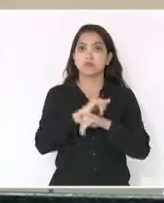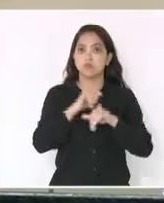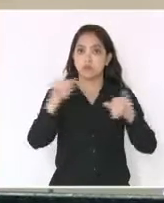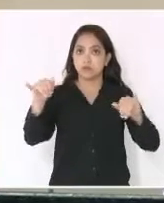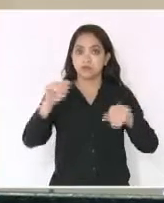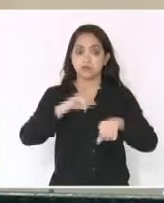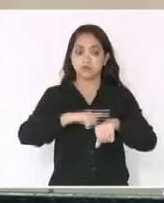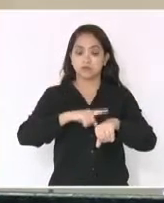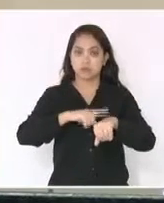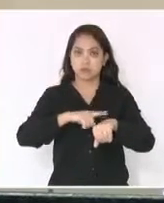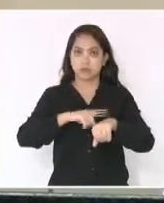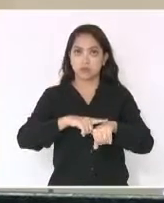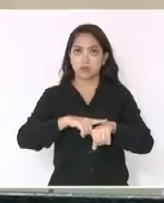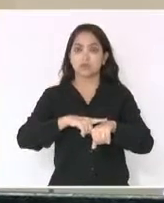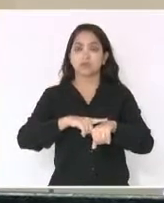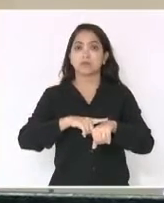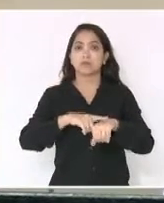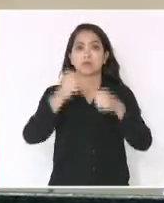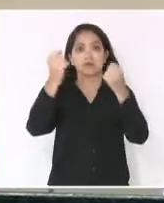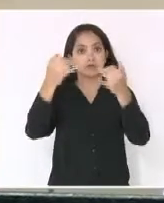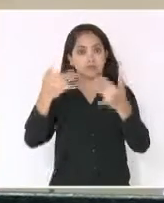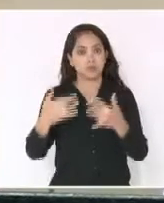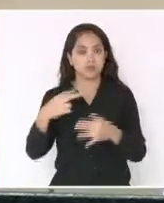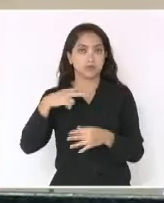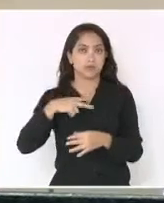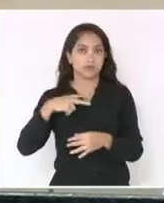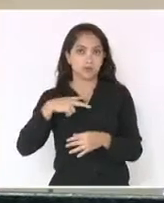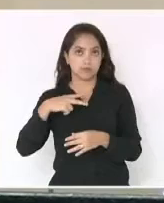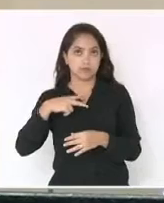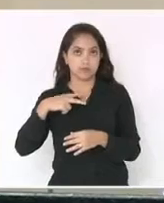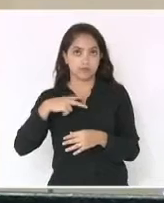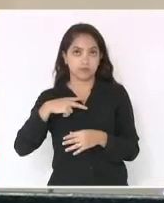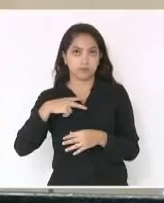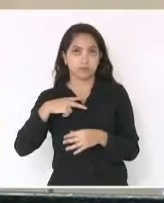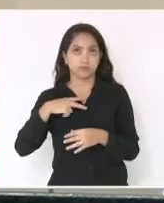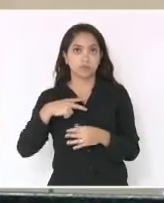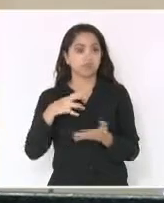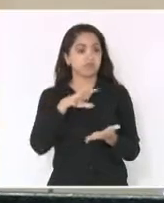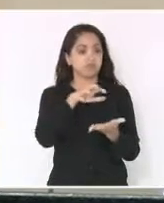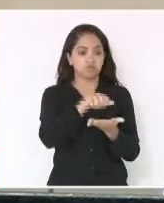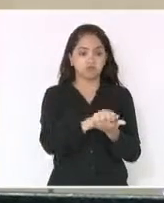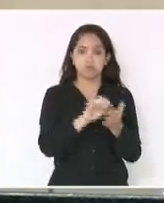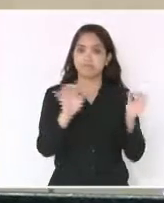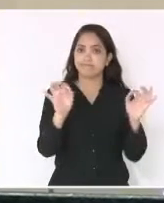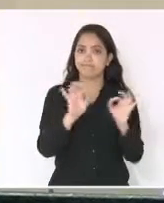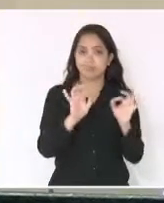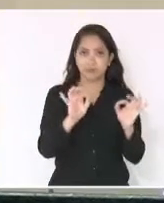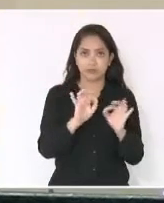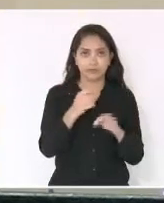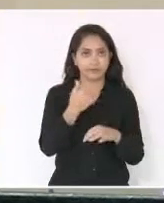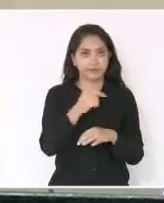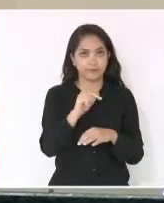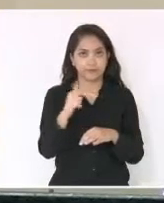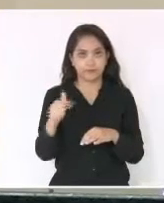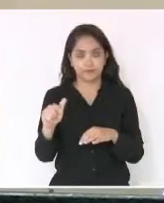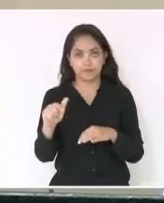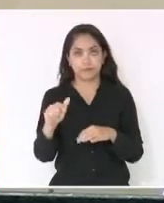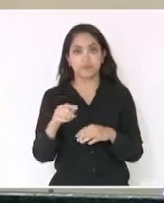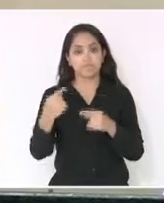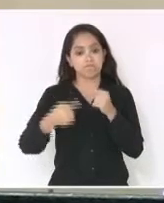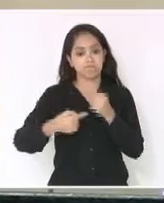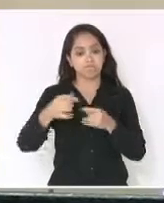que seriam explicações pessoais não houve oradores inscritos nada mais havendo